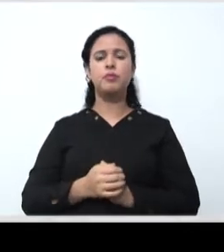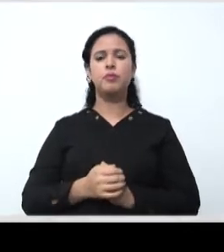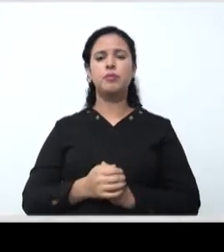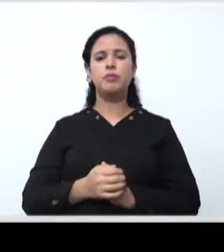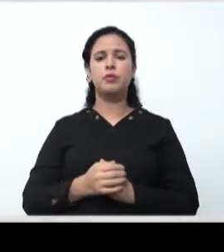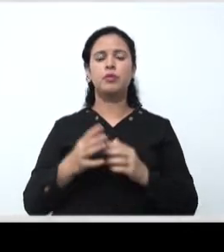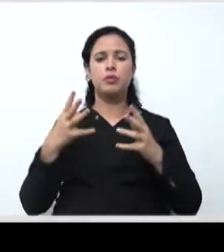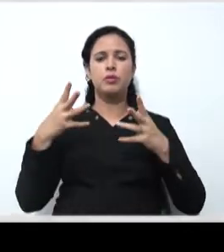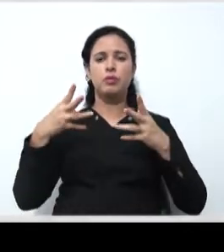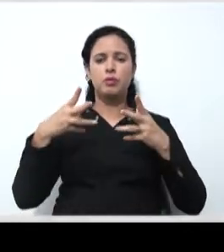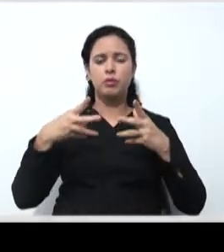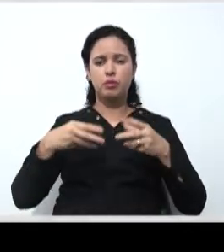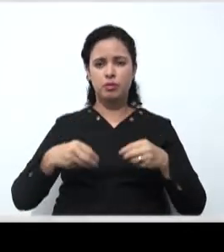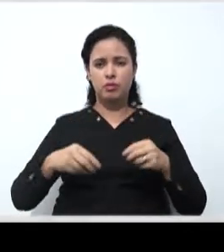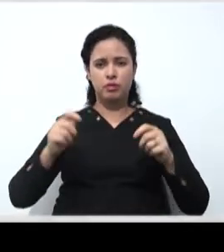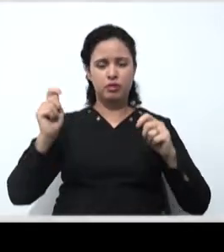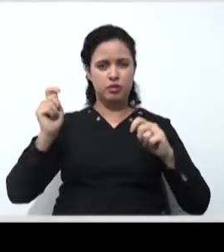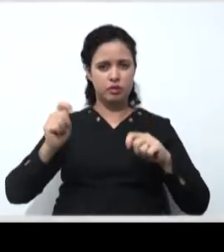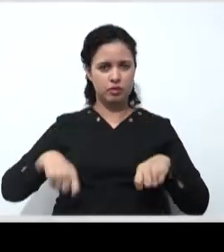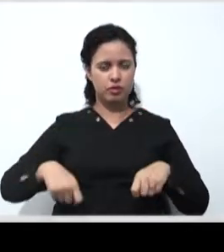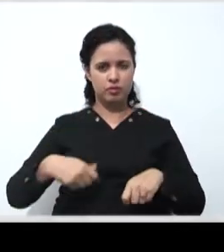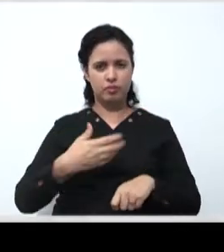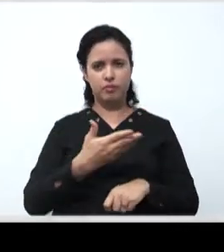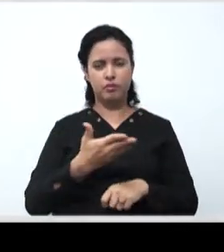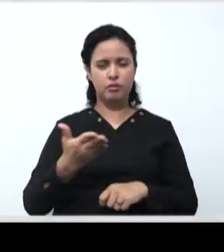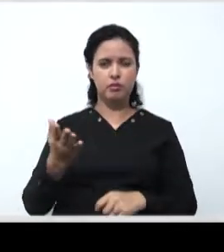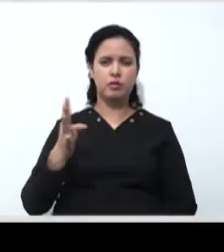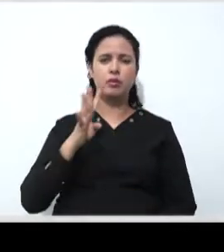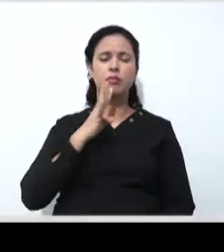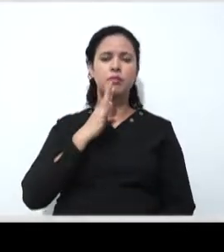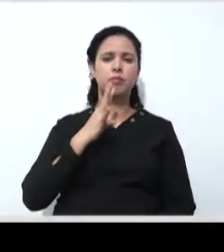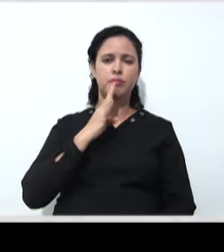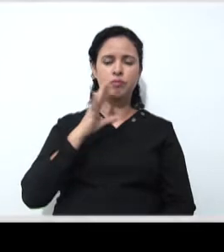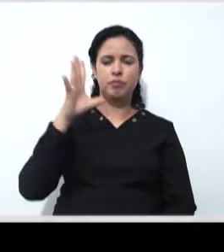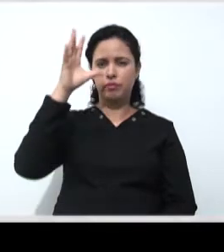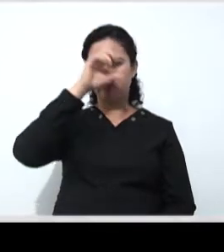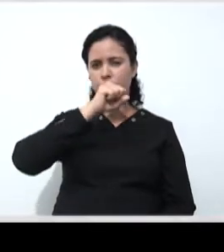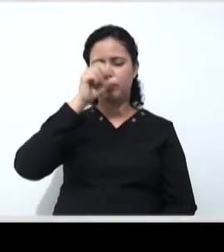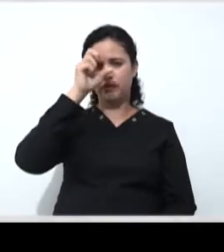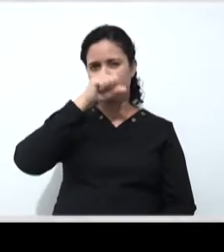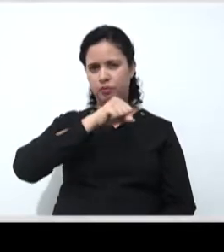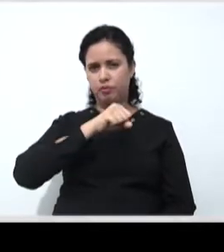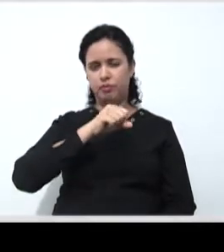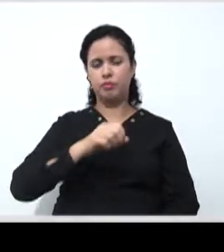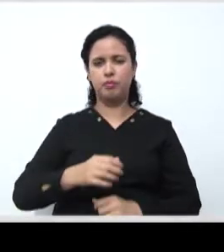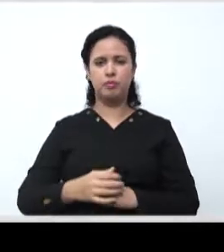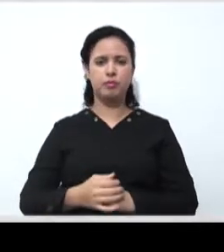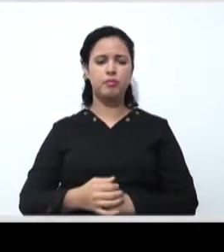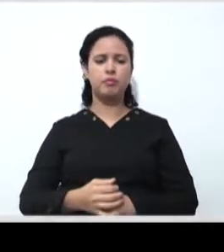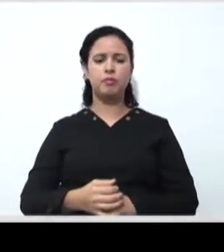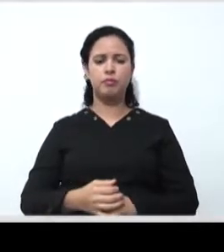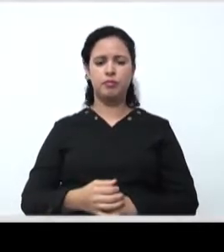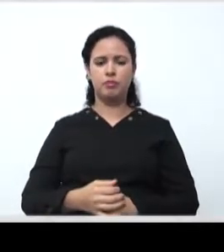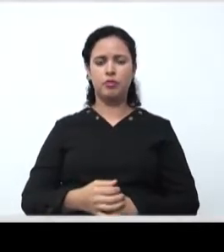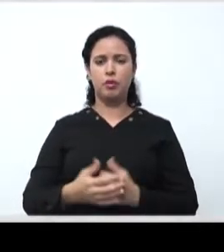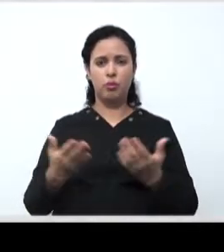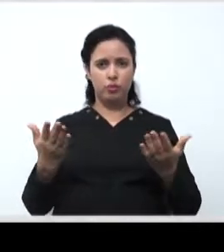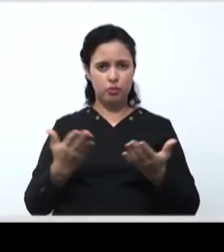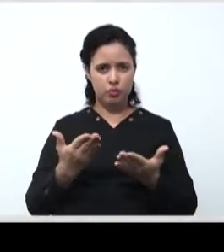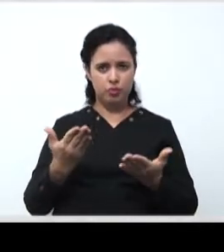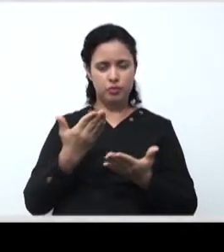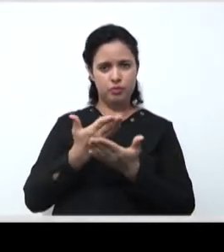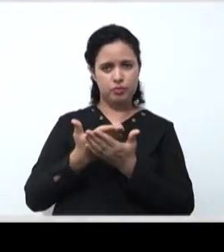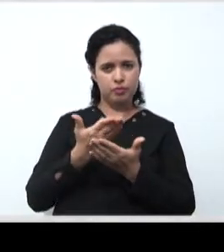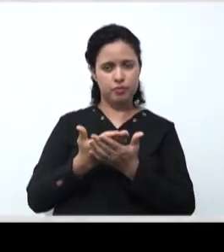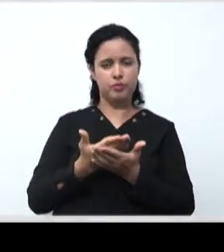tudo isso vai possibilitar então todo esse conhecimento que a gente vem tratando. Nessa aula de hoje, nós